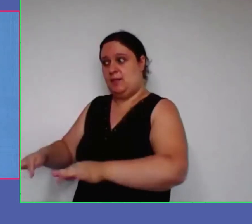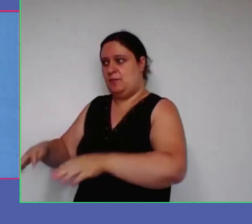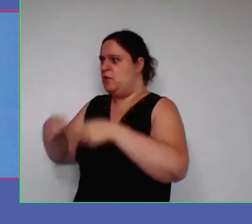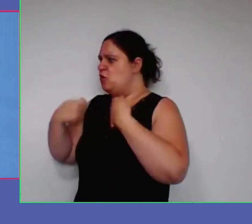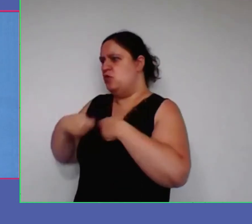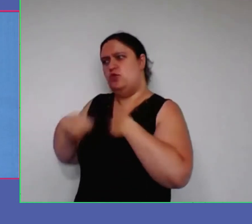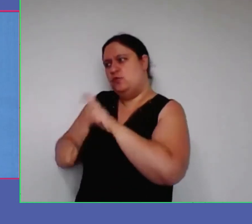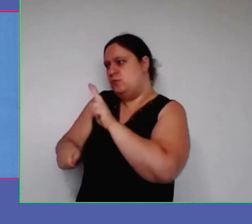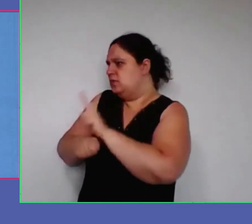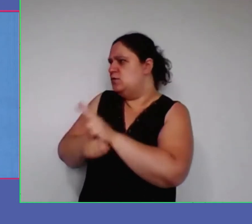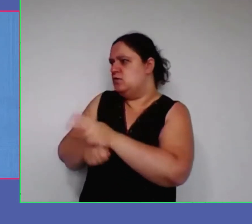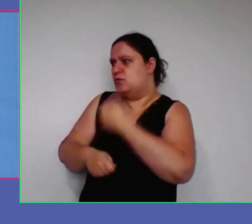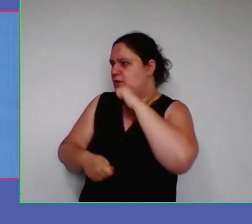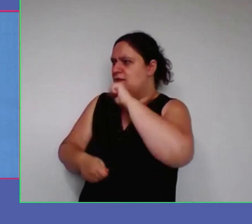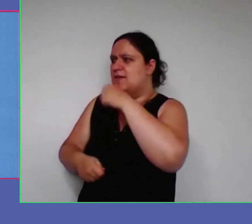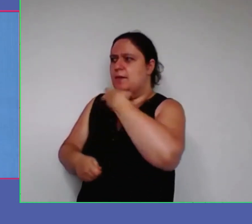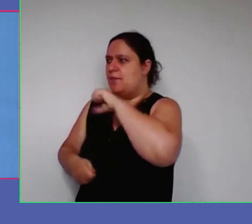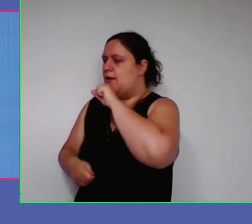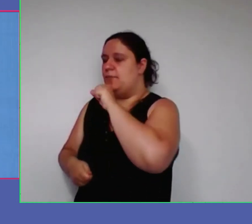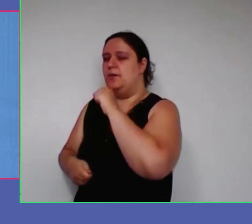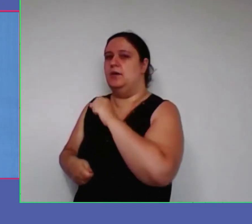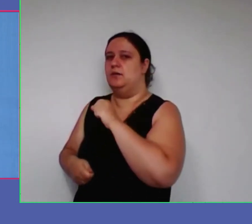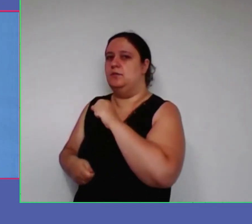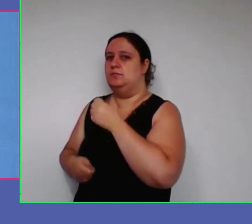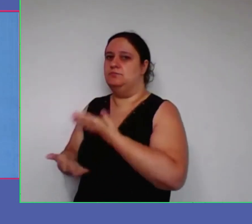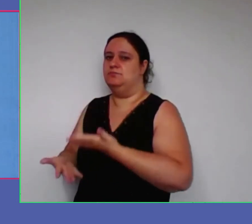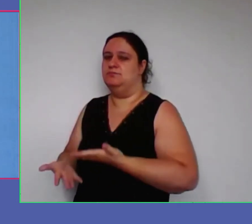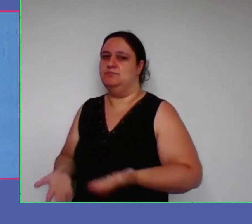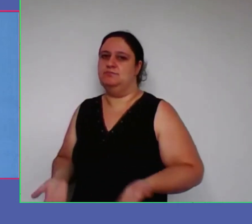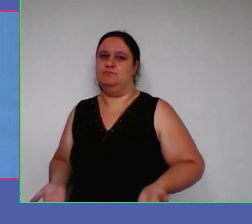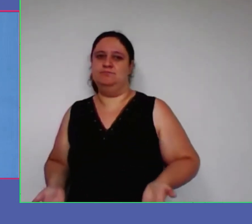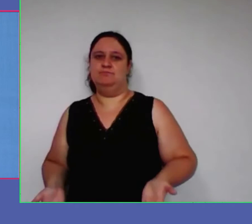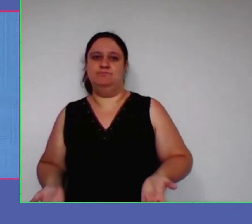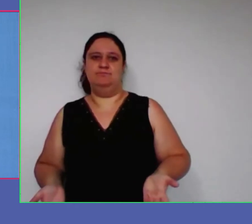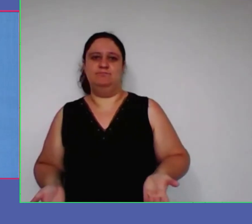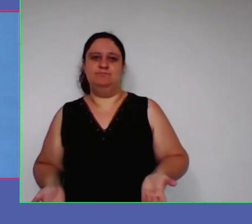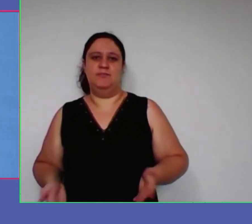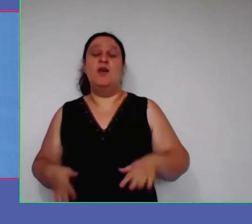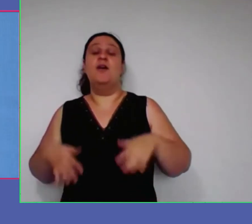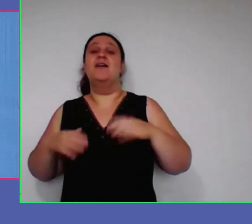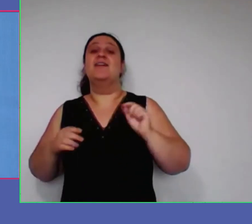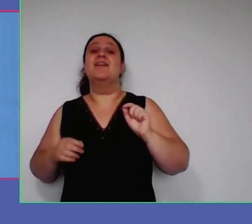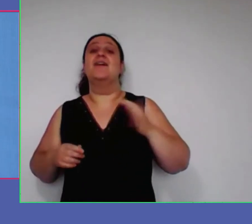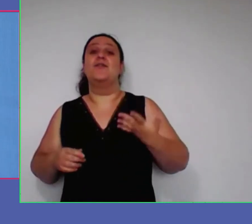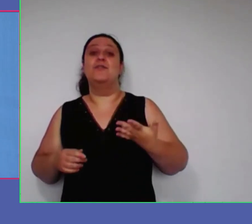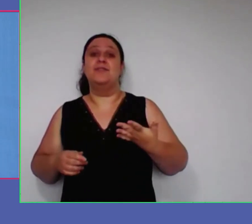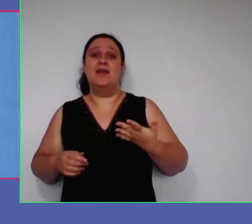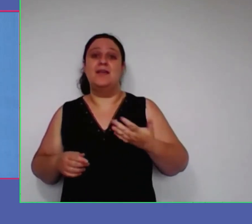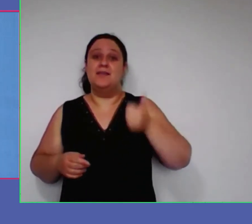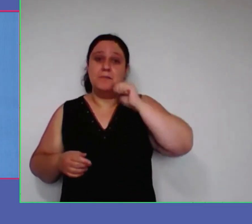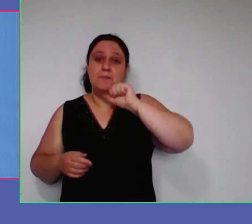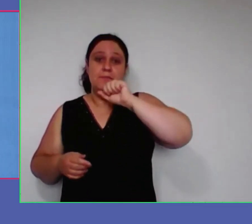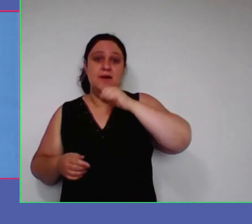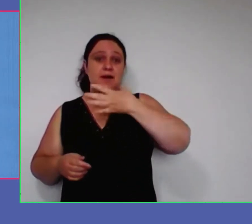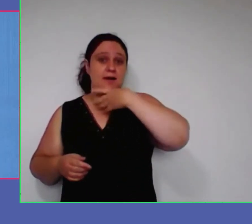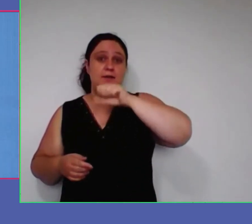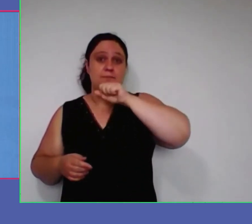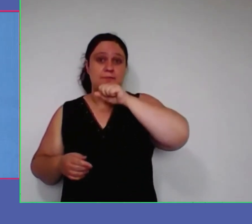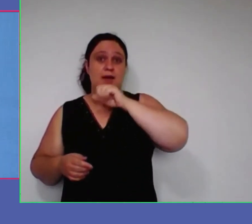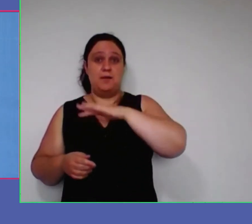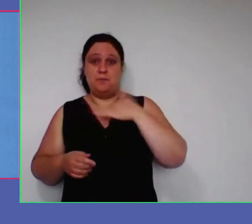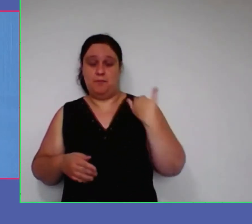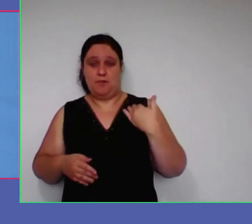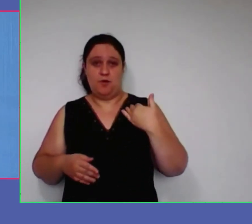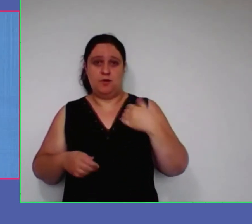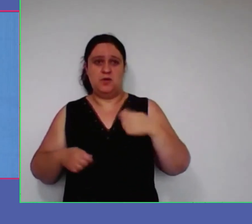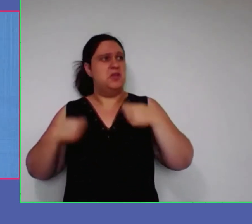pais. E sabe o que acontece? É quando meus pais morrem, eu não tenho obrigação de cuidar, né,